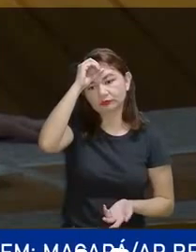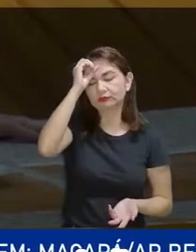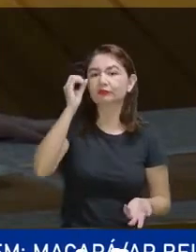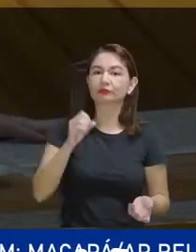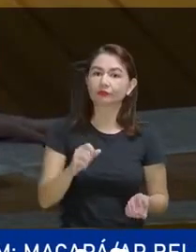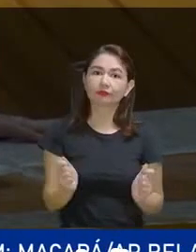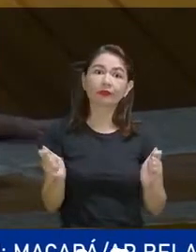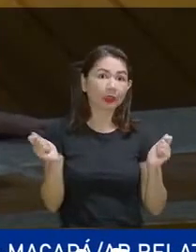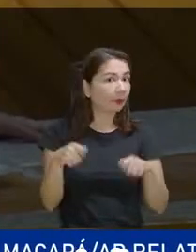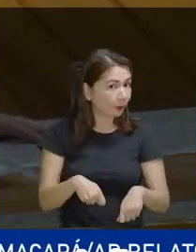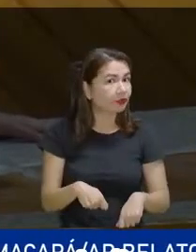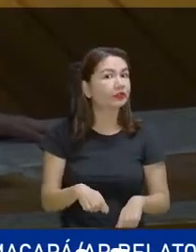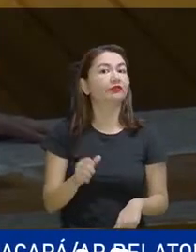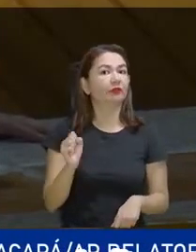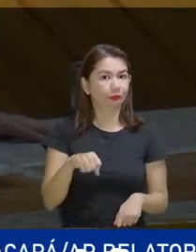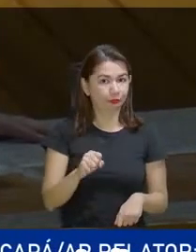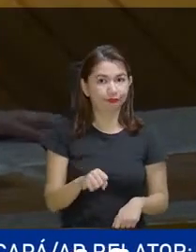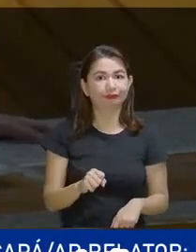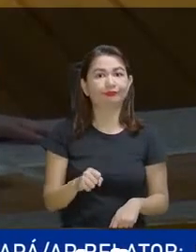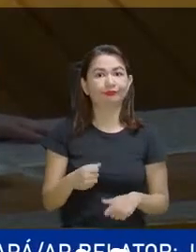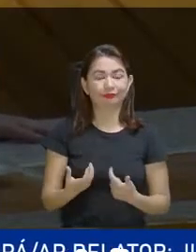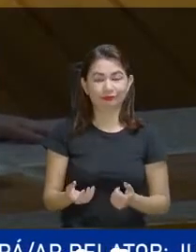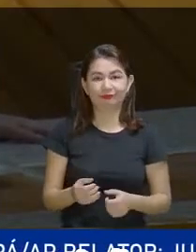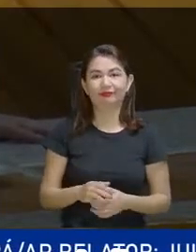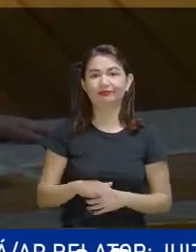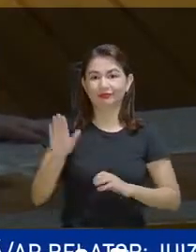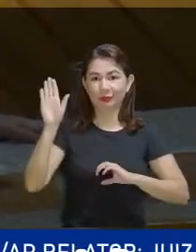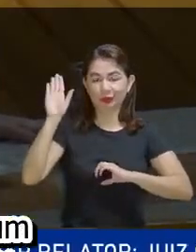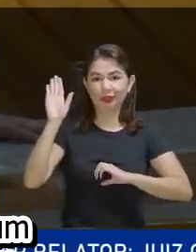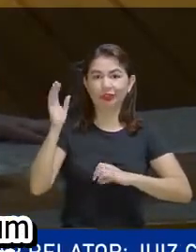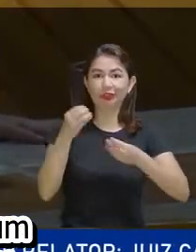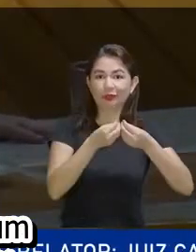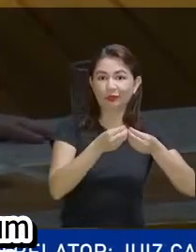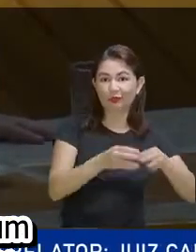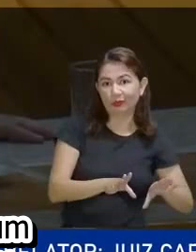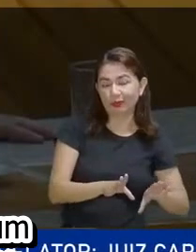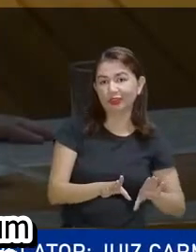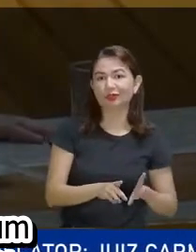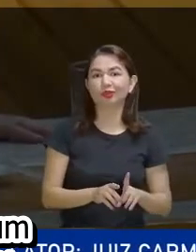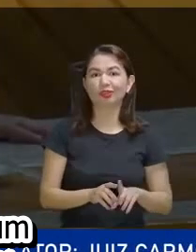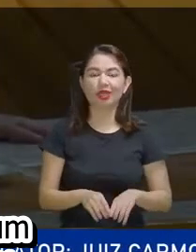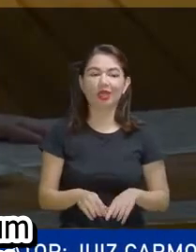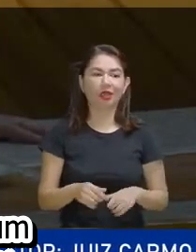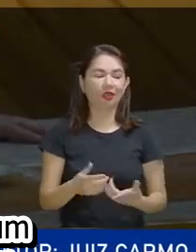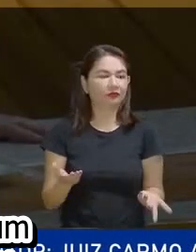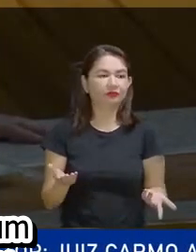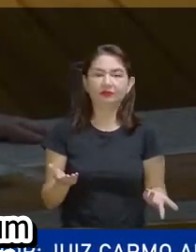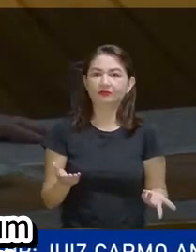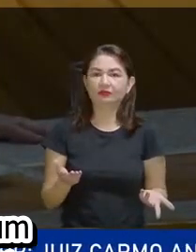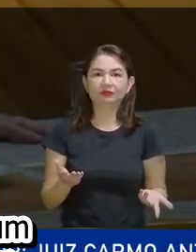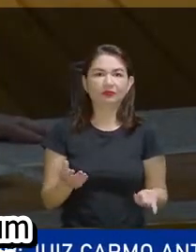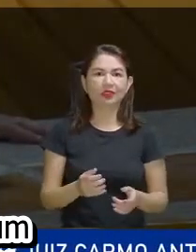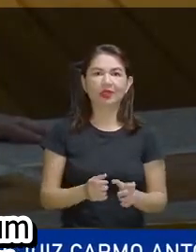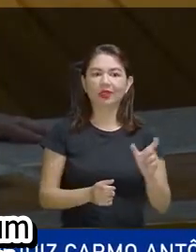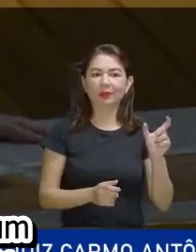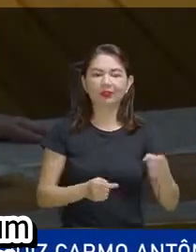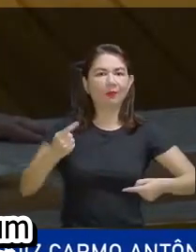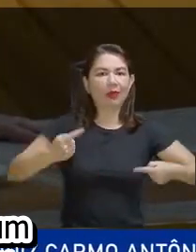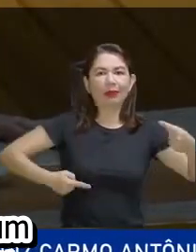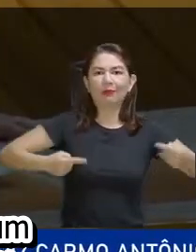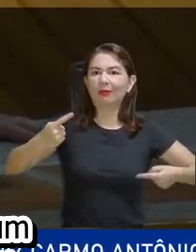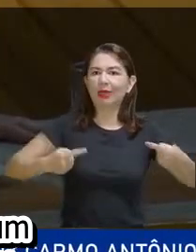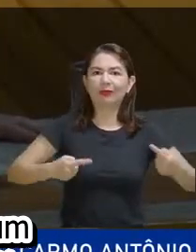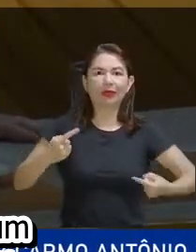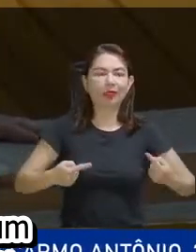é possível que algum candidato, para prejudicar um adversário, algum concorrente, ou para criar